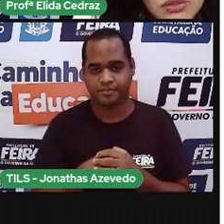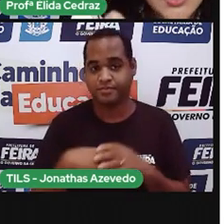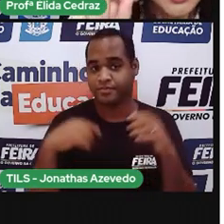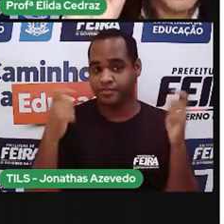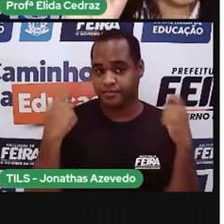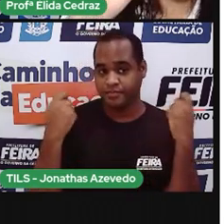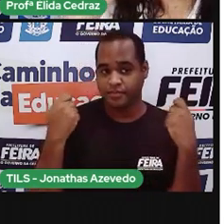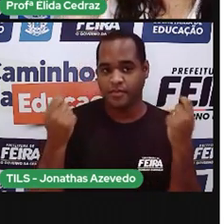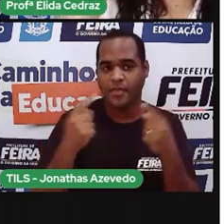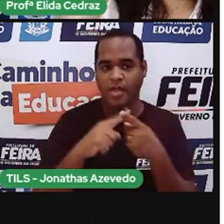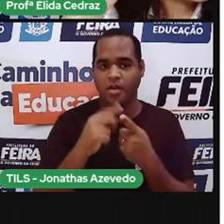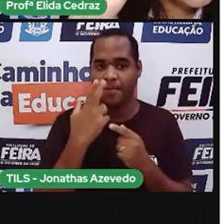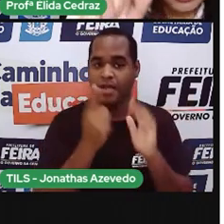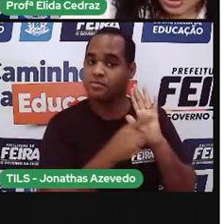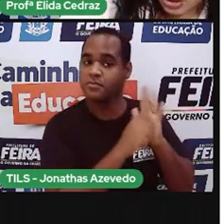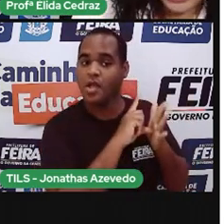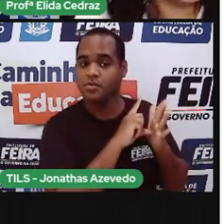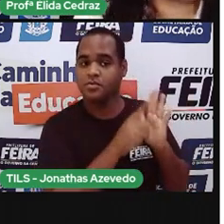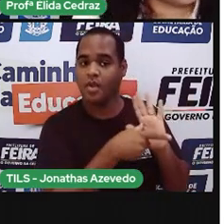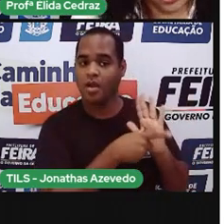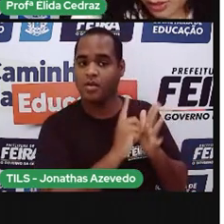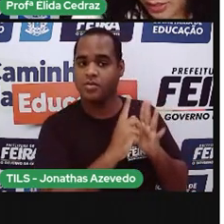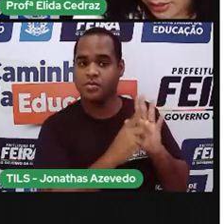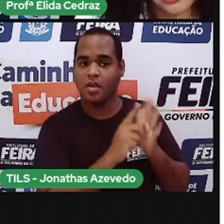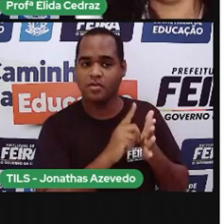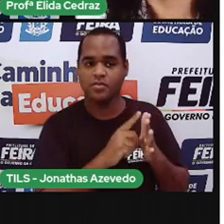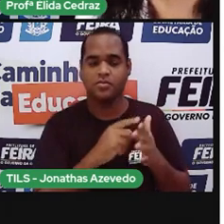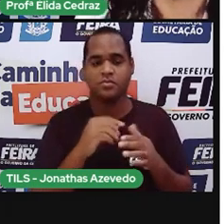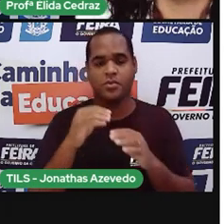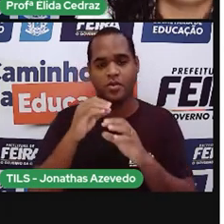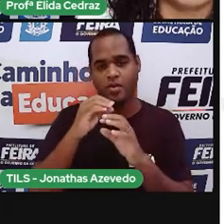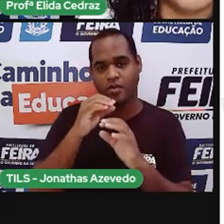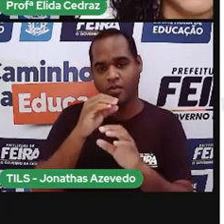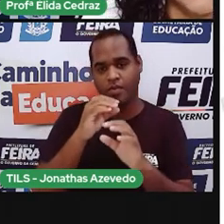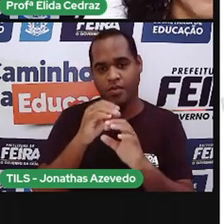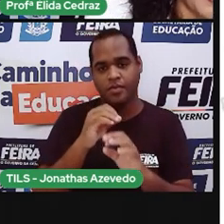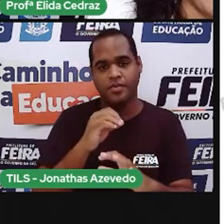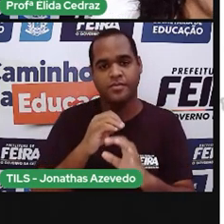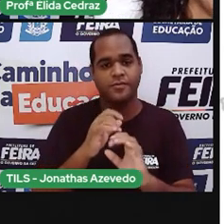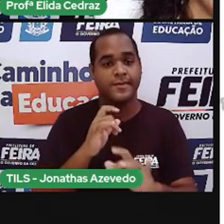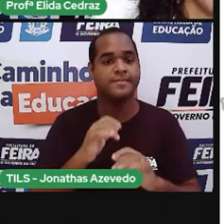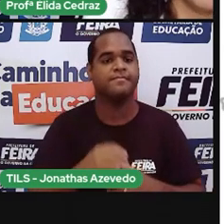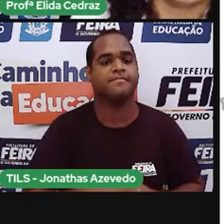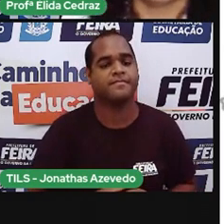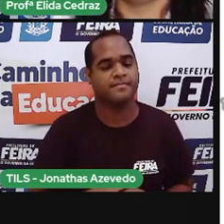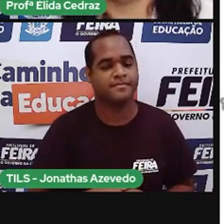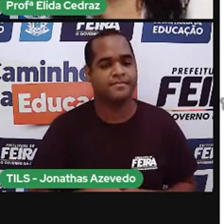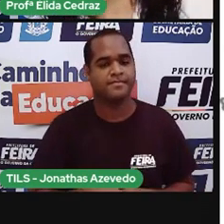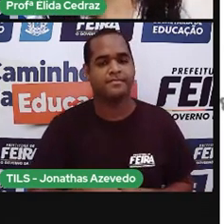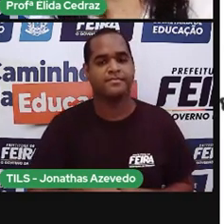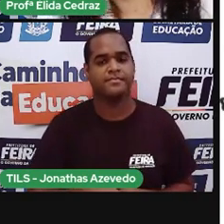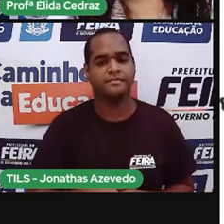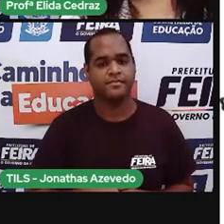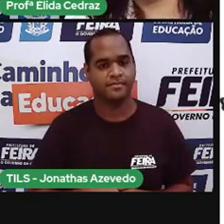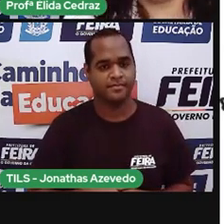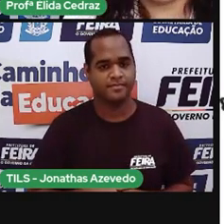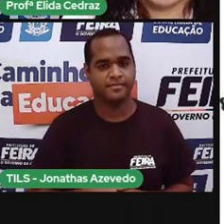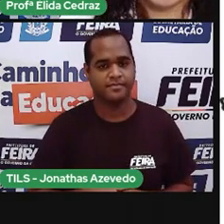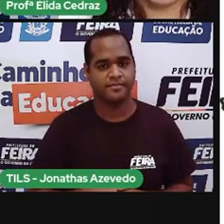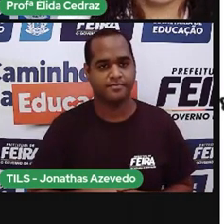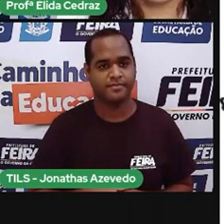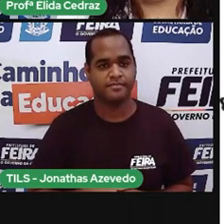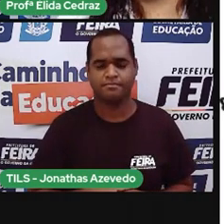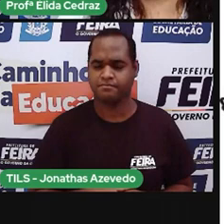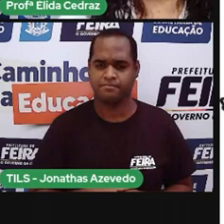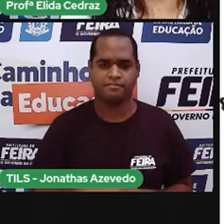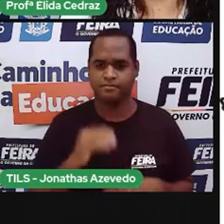chocalho é antes de corneta vamos continuar eu não sei